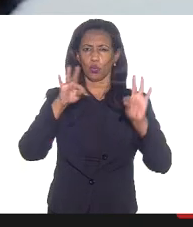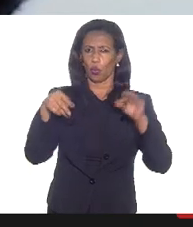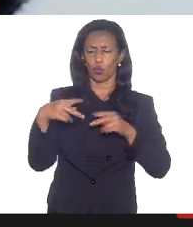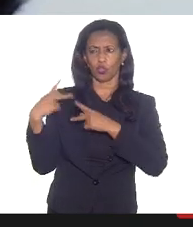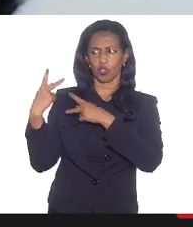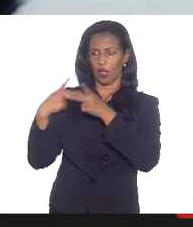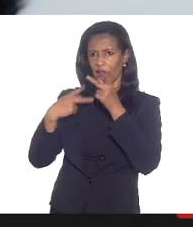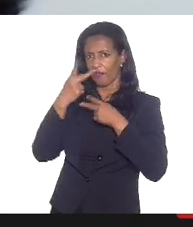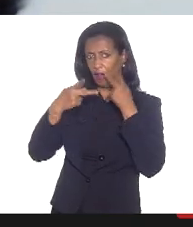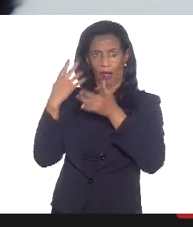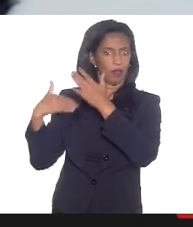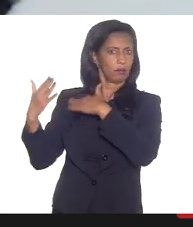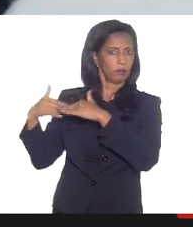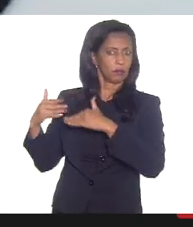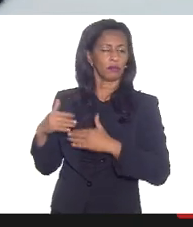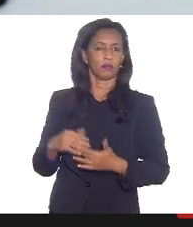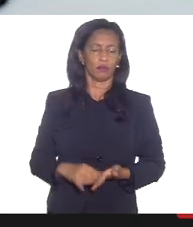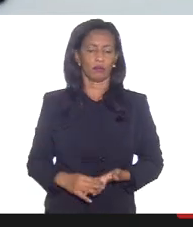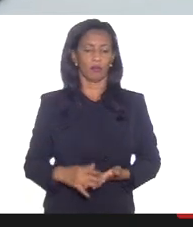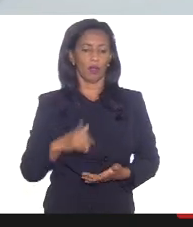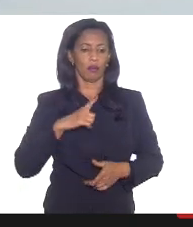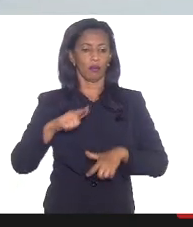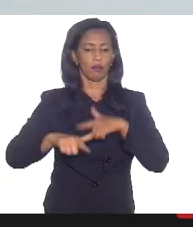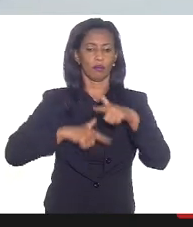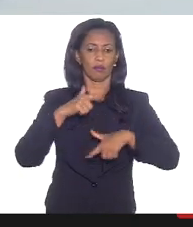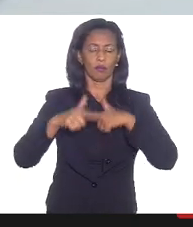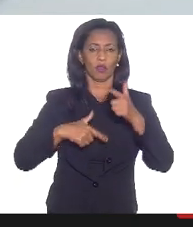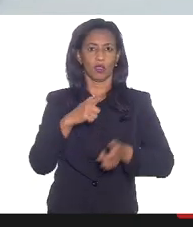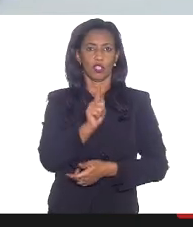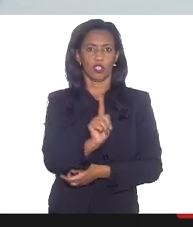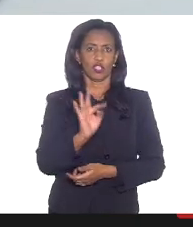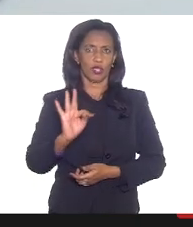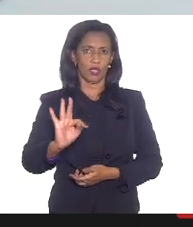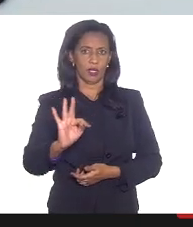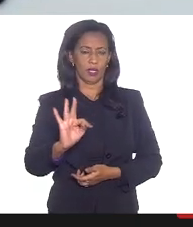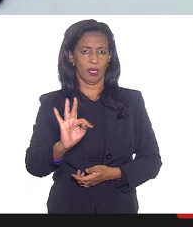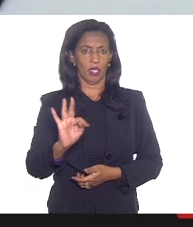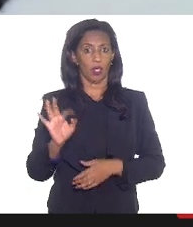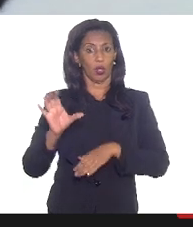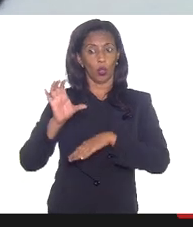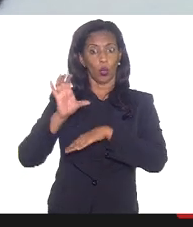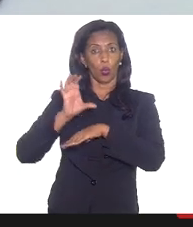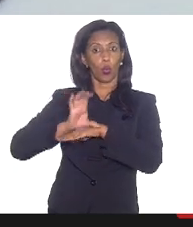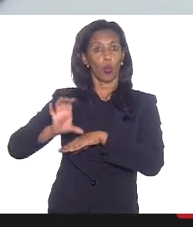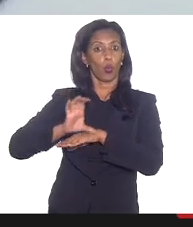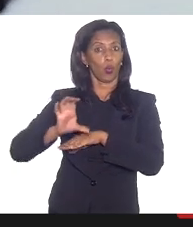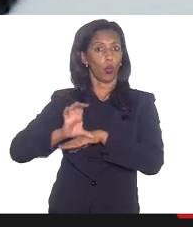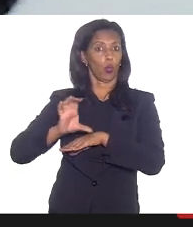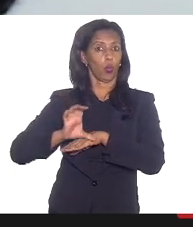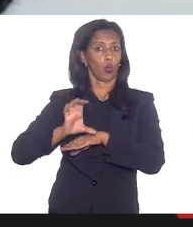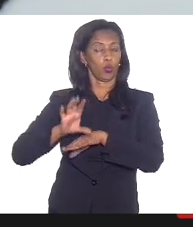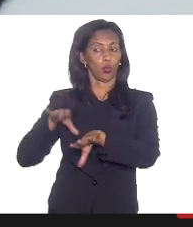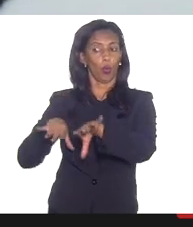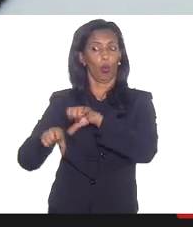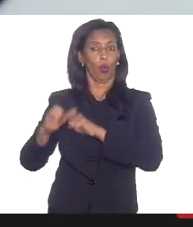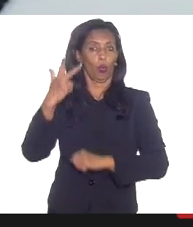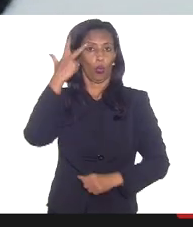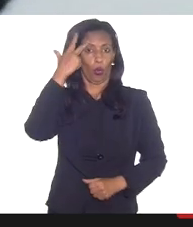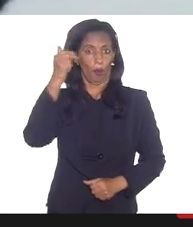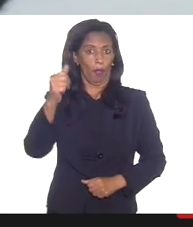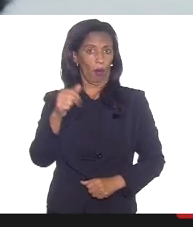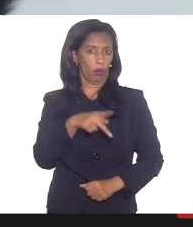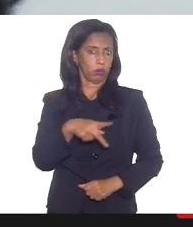anteriormente. Eu tenho trabalhado no GT do curso normal com a Flávia, né, com a